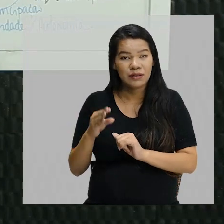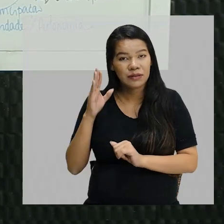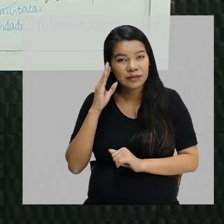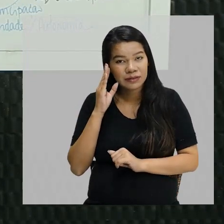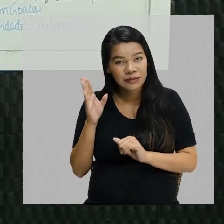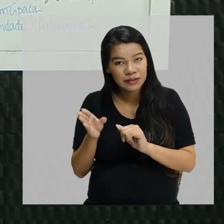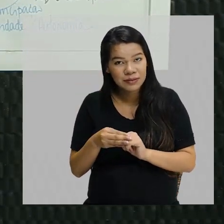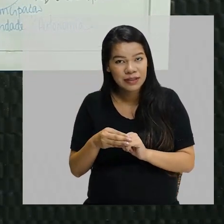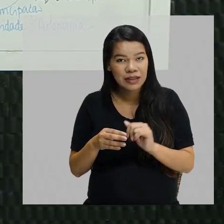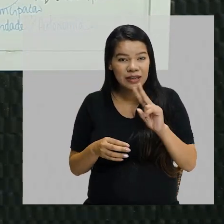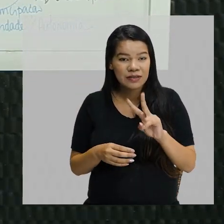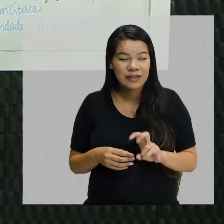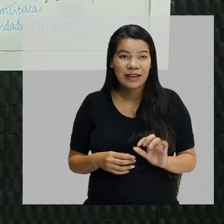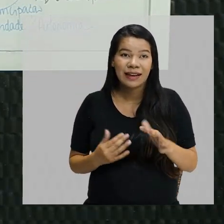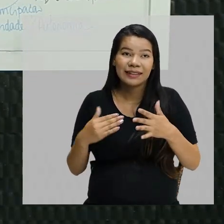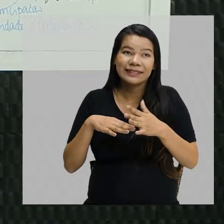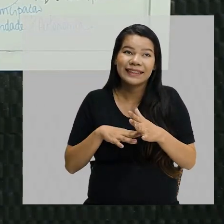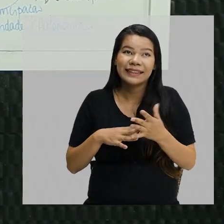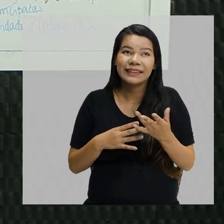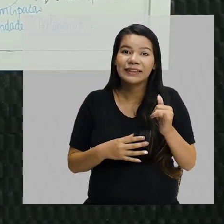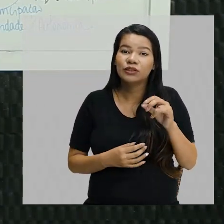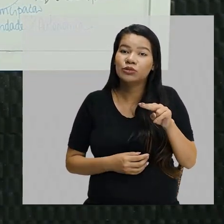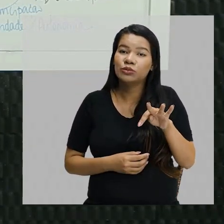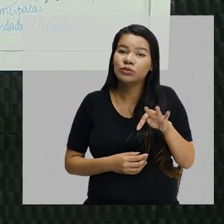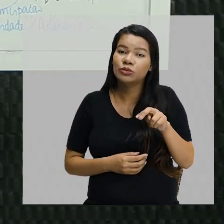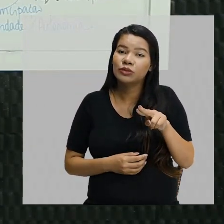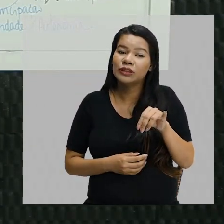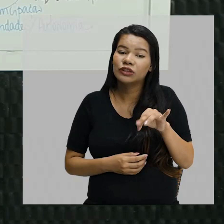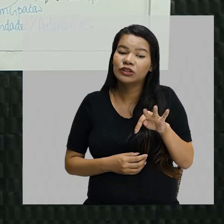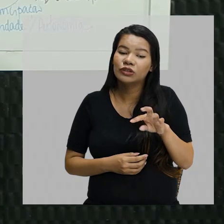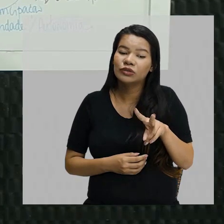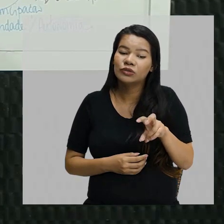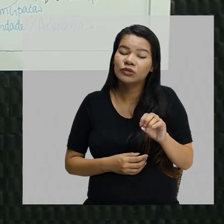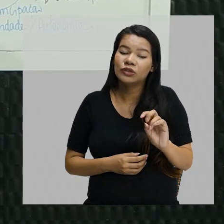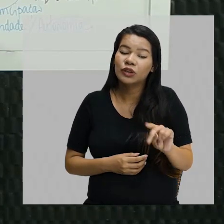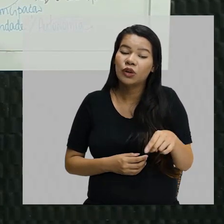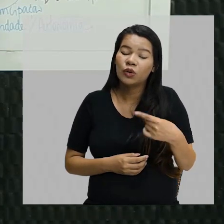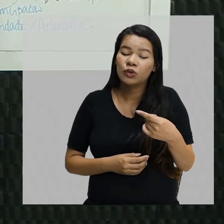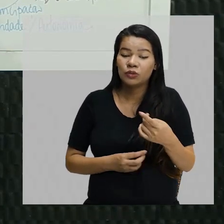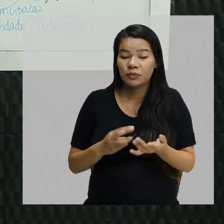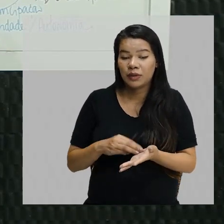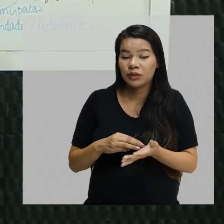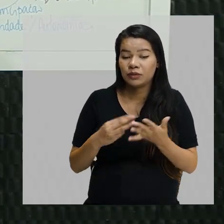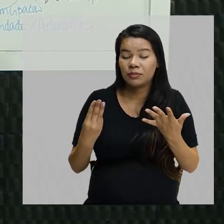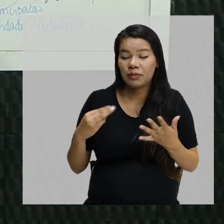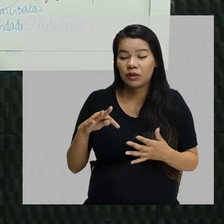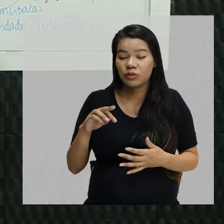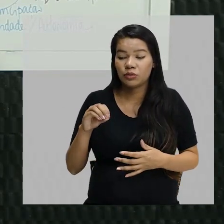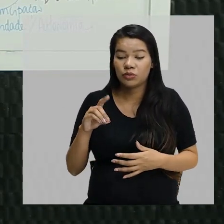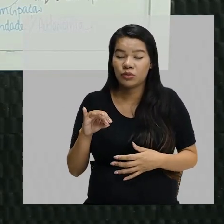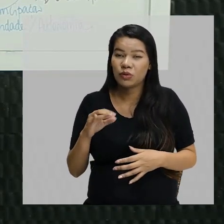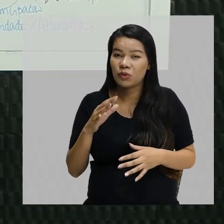eu não tô falando de dedução de indução eu tô falando de um outro método que praticamente pouca gente usa aqui a intuição